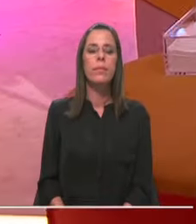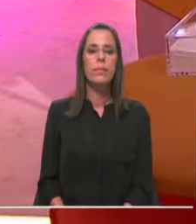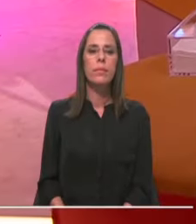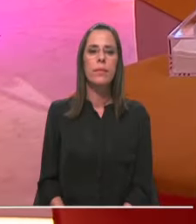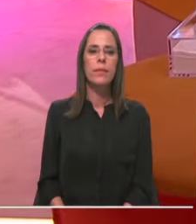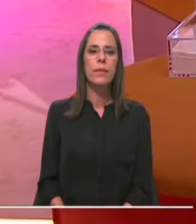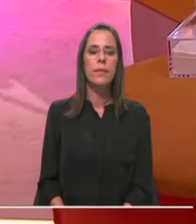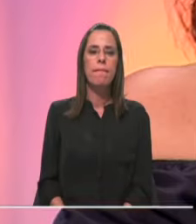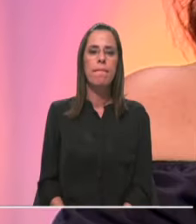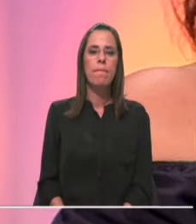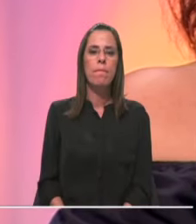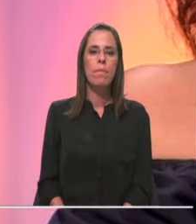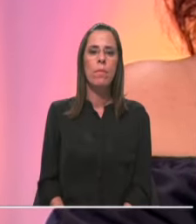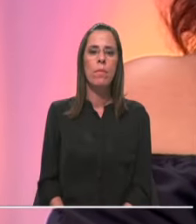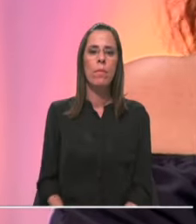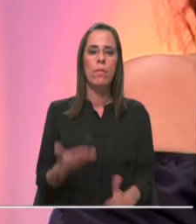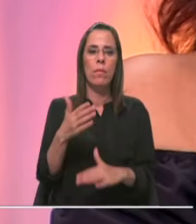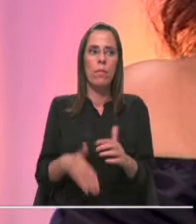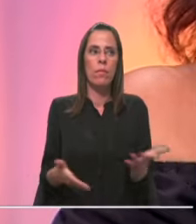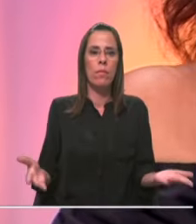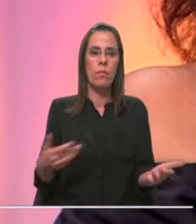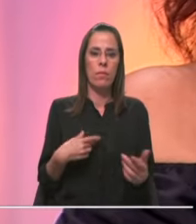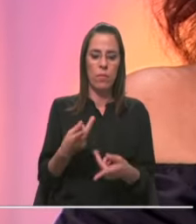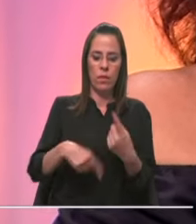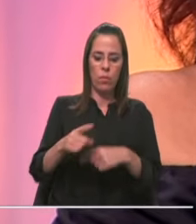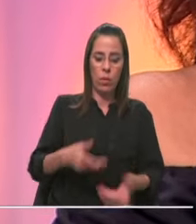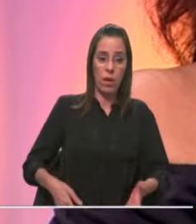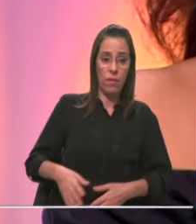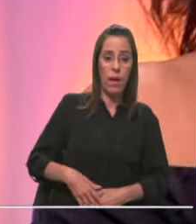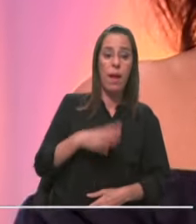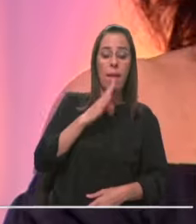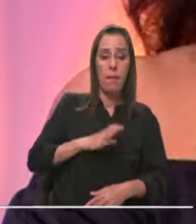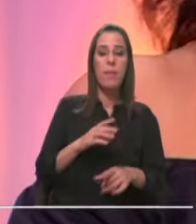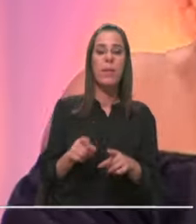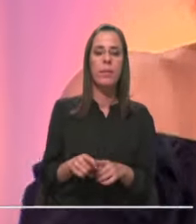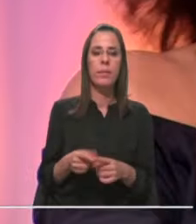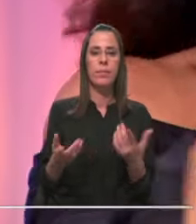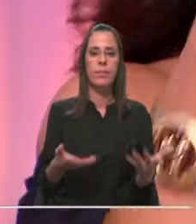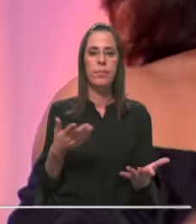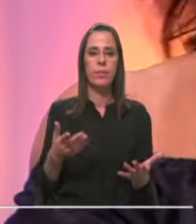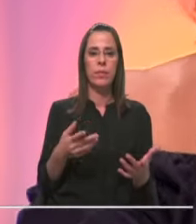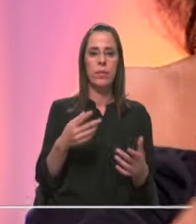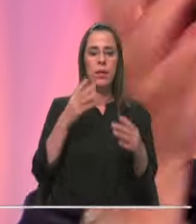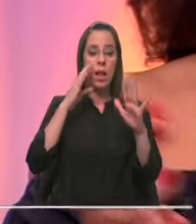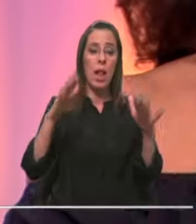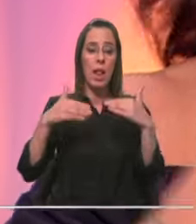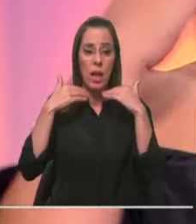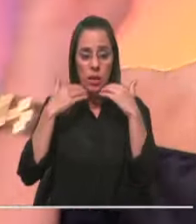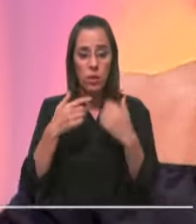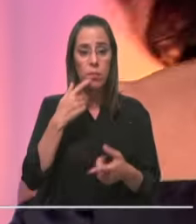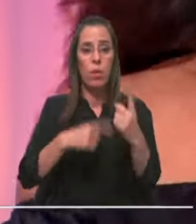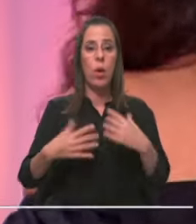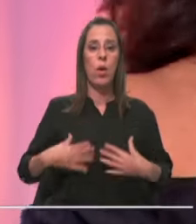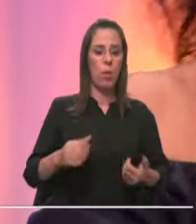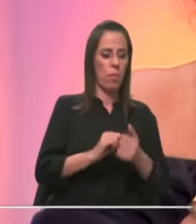diz. E de repente eu vejo-me a mudar fraldas à minha mãe, e quando estás, às vezes era a mudar lençóis a toda a hora, a pôr